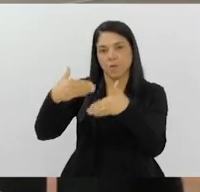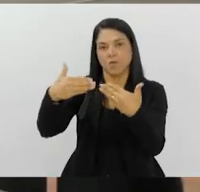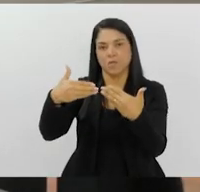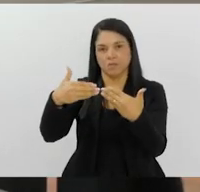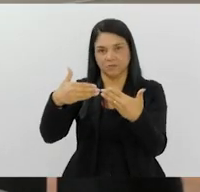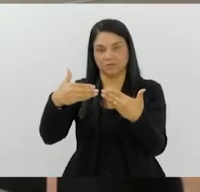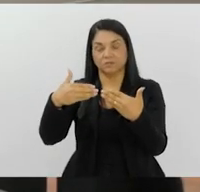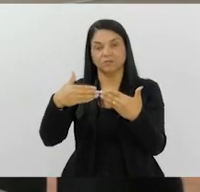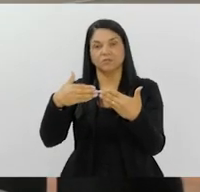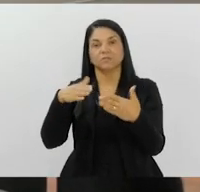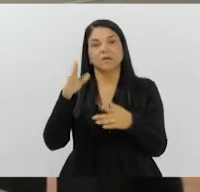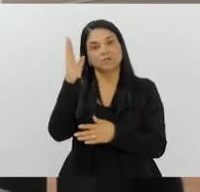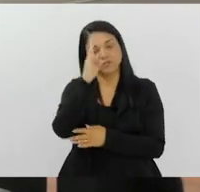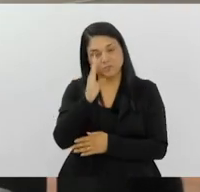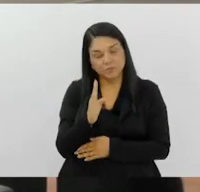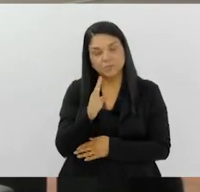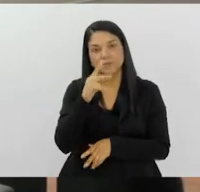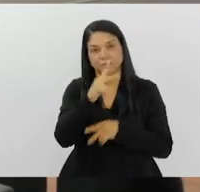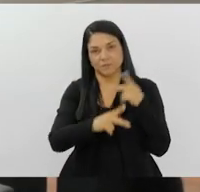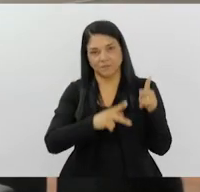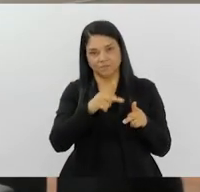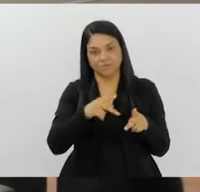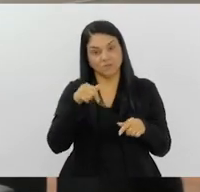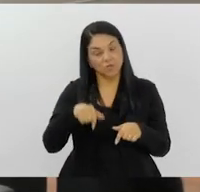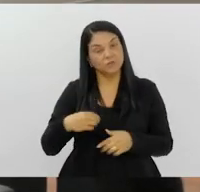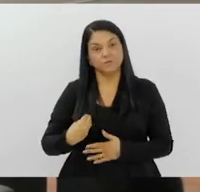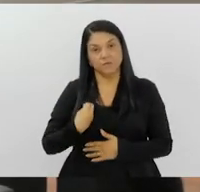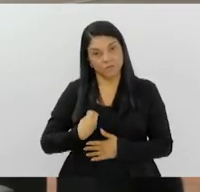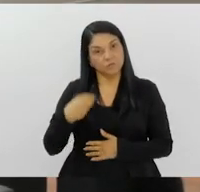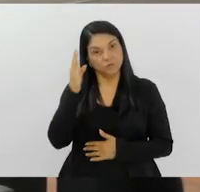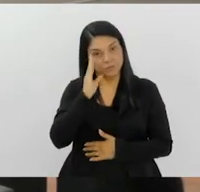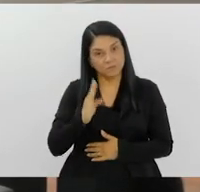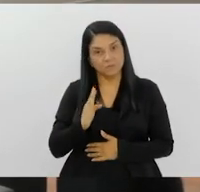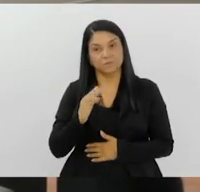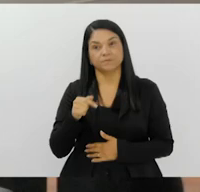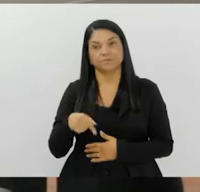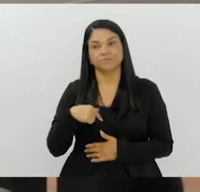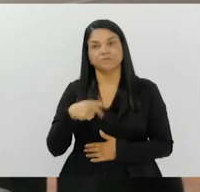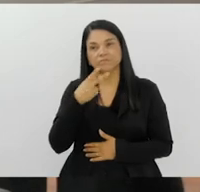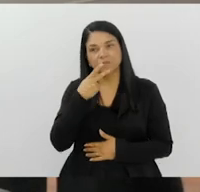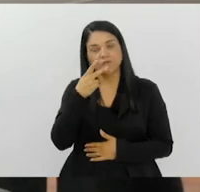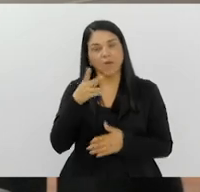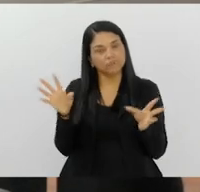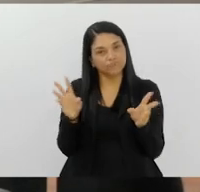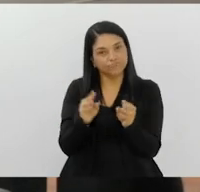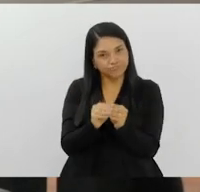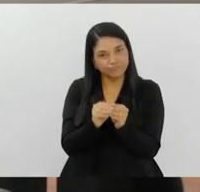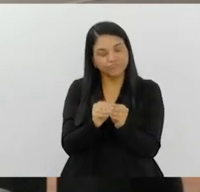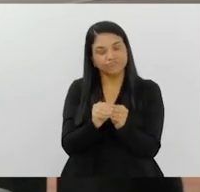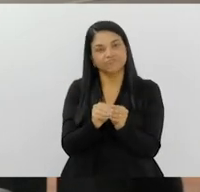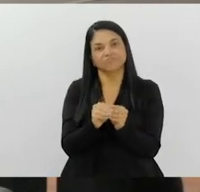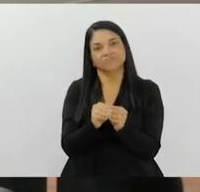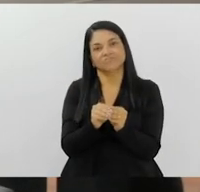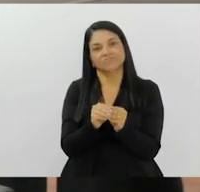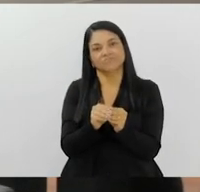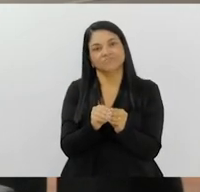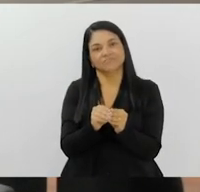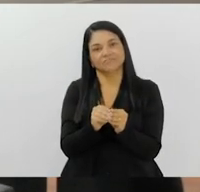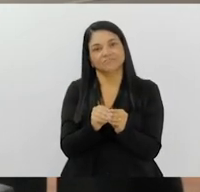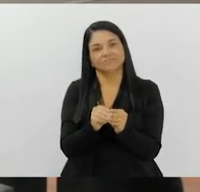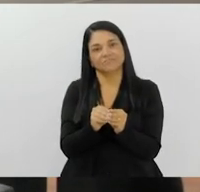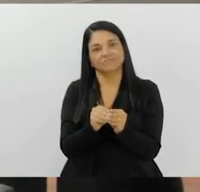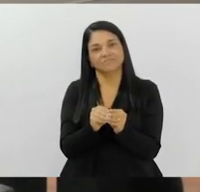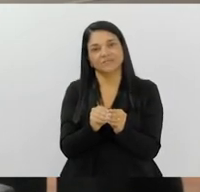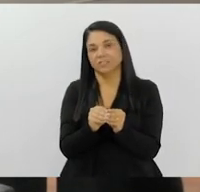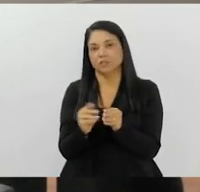aperfeiçoado para os brasileiros nós estamos aqui no Brasil e eu sempre falo encerra minha palavra da mesma forma não nos devolveram